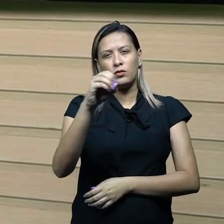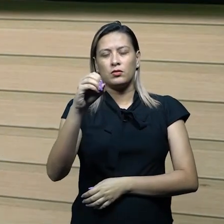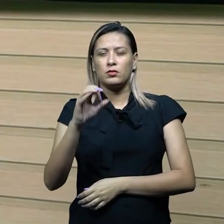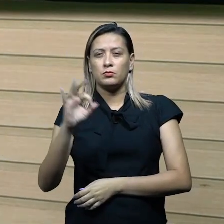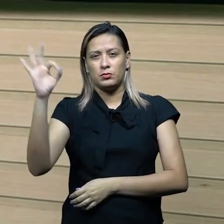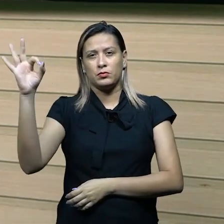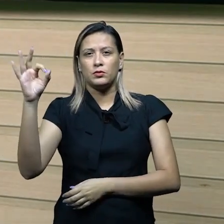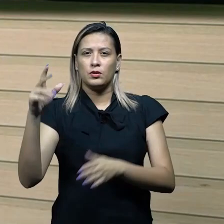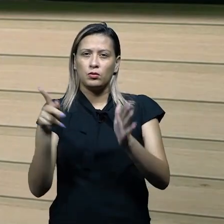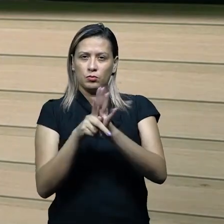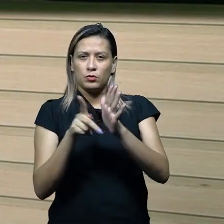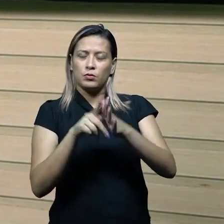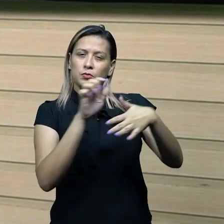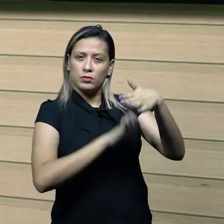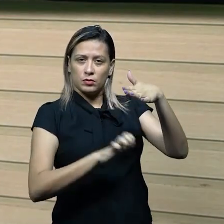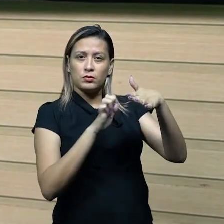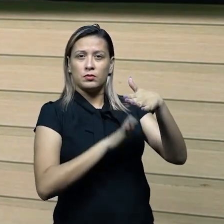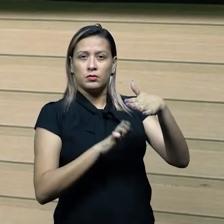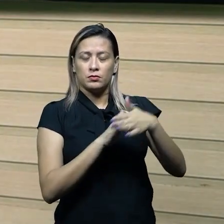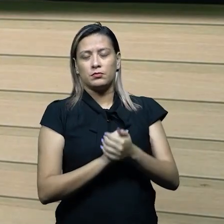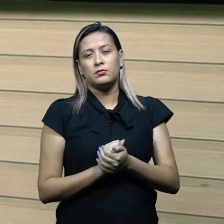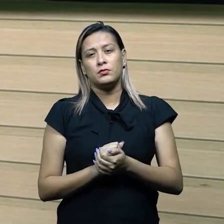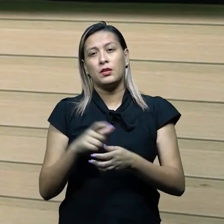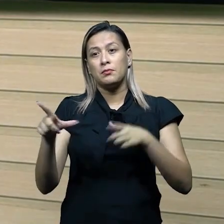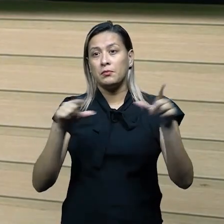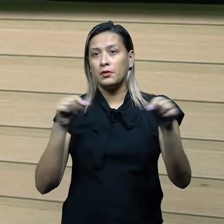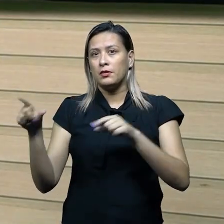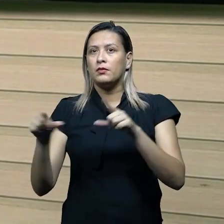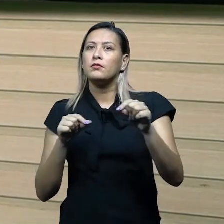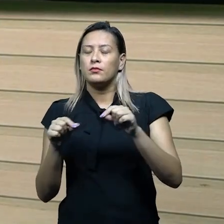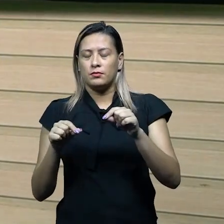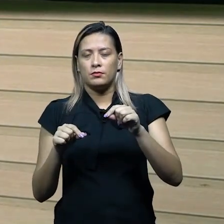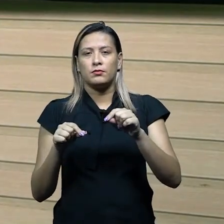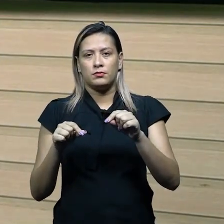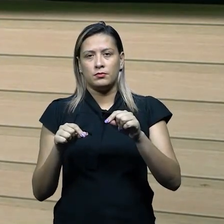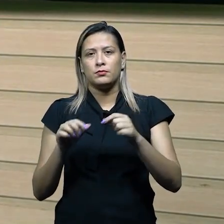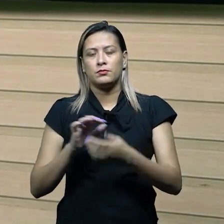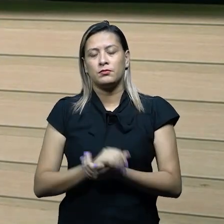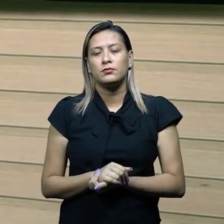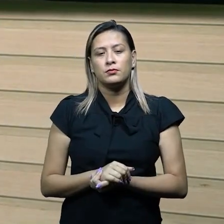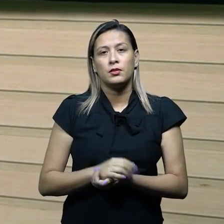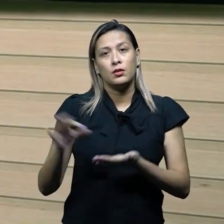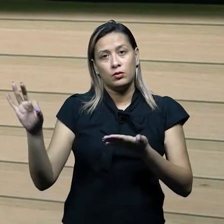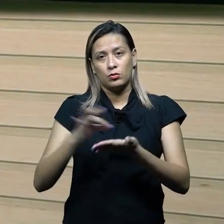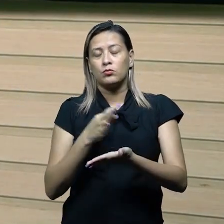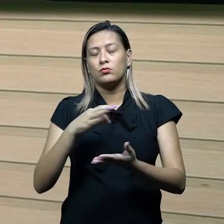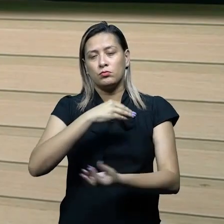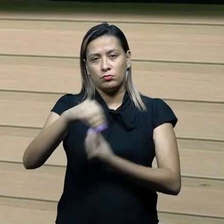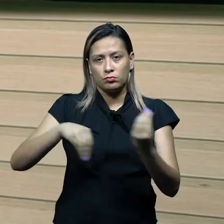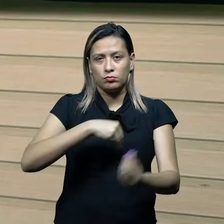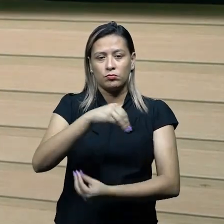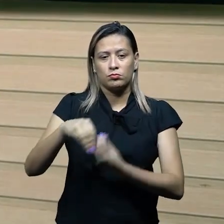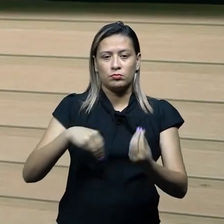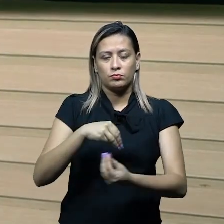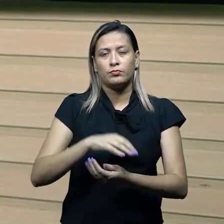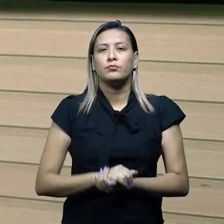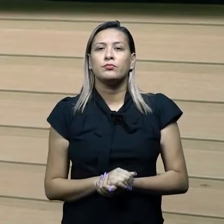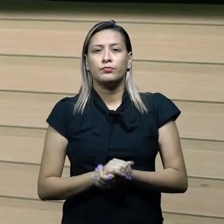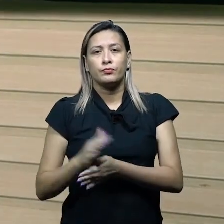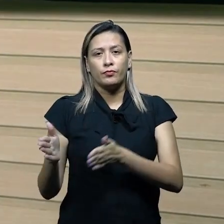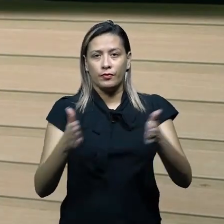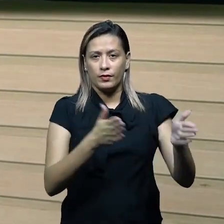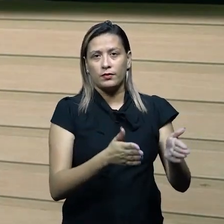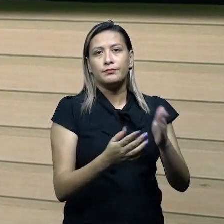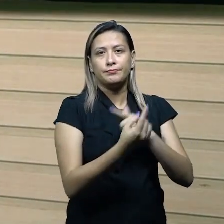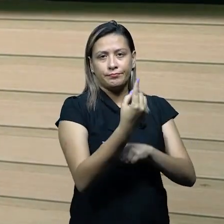média 80% das empresas preferem o recrutamento misto, exatamente para fazer essa peneira de uma forma mais eficaz. Então,